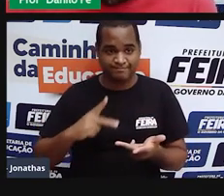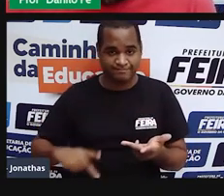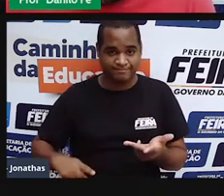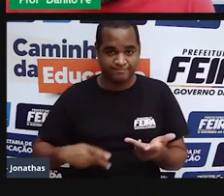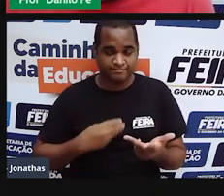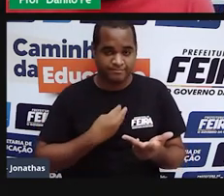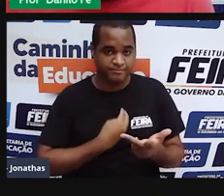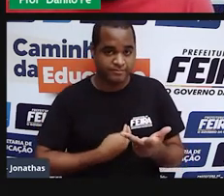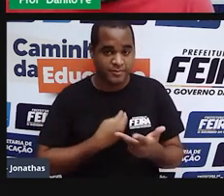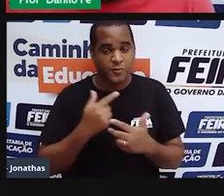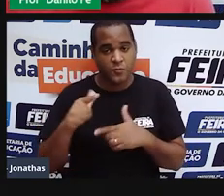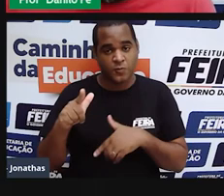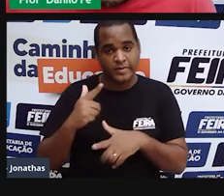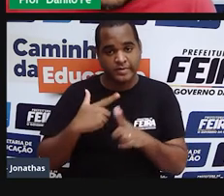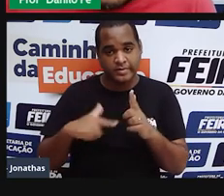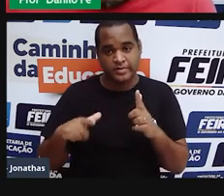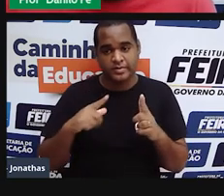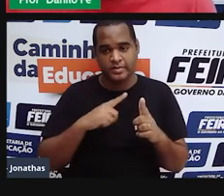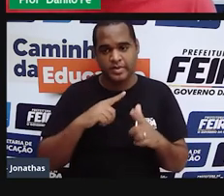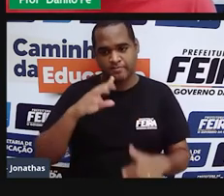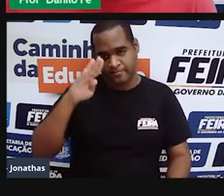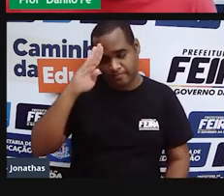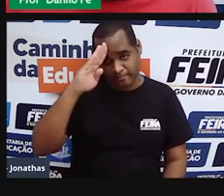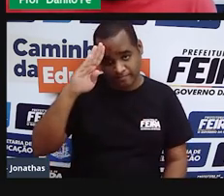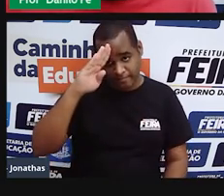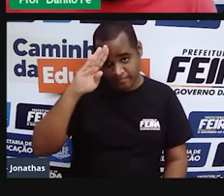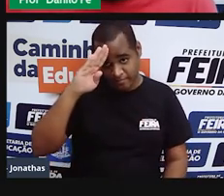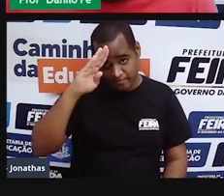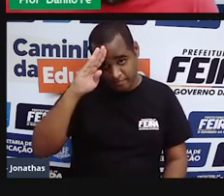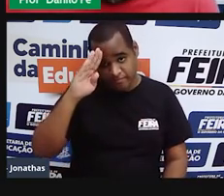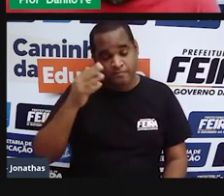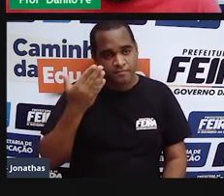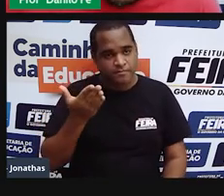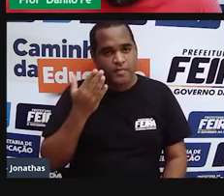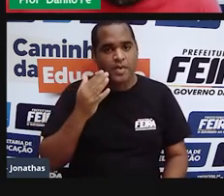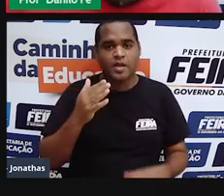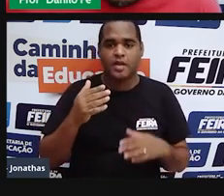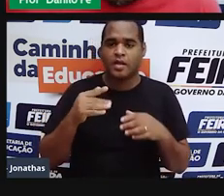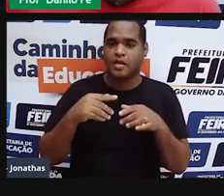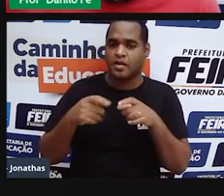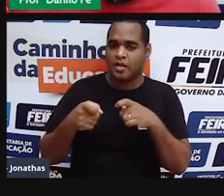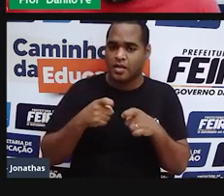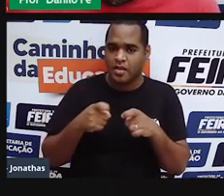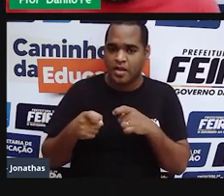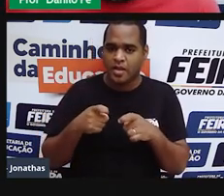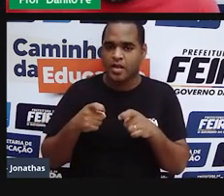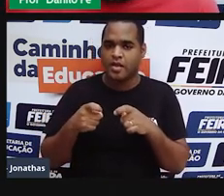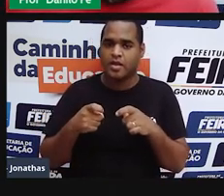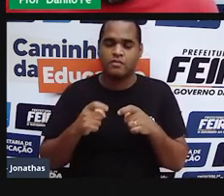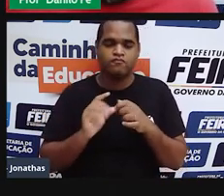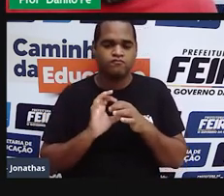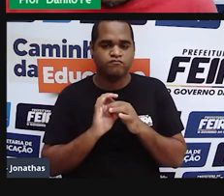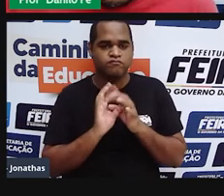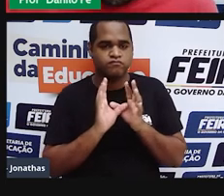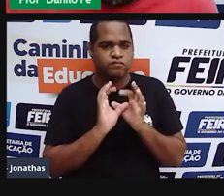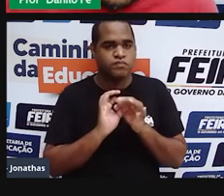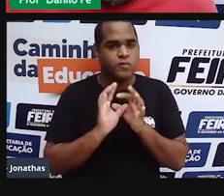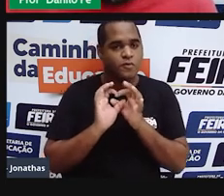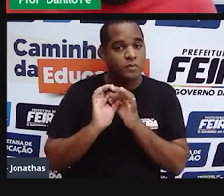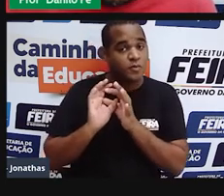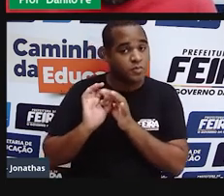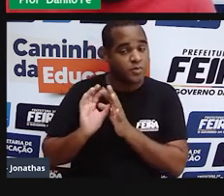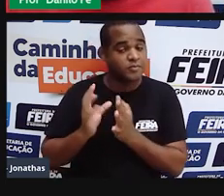do presidente militar o apoio Girls Militar se sentir mais à vontade